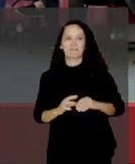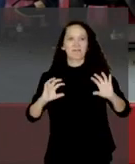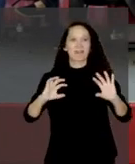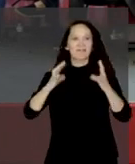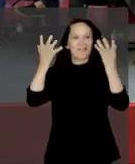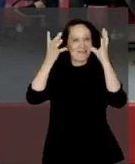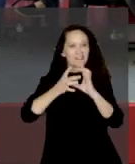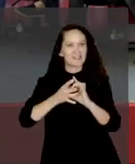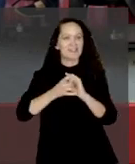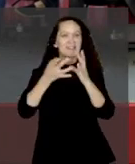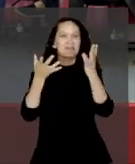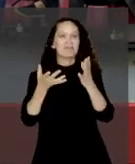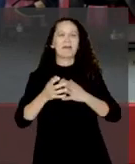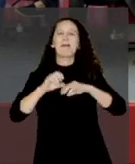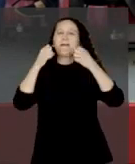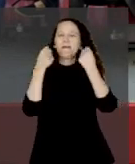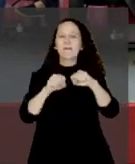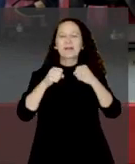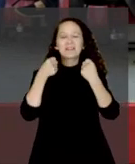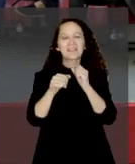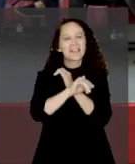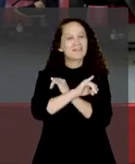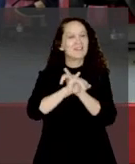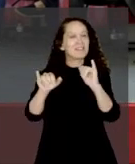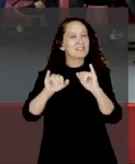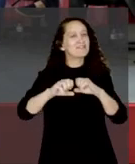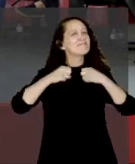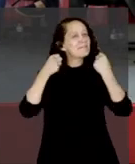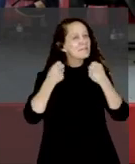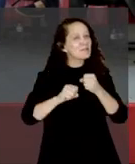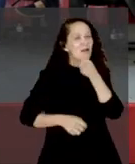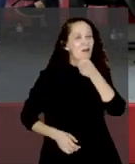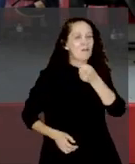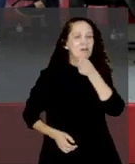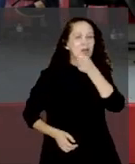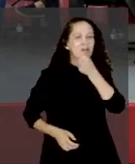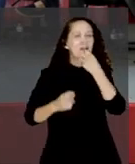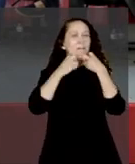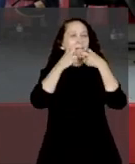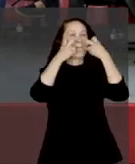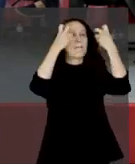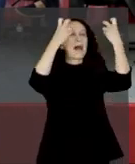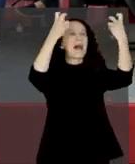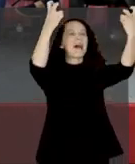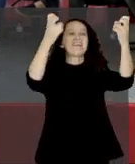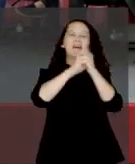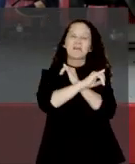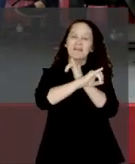viveu por amor. O final do Evangelho é a crucificação, não é?